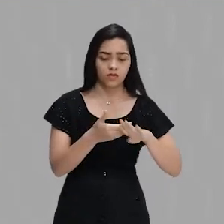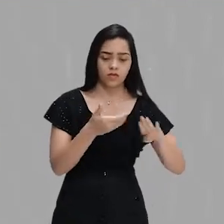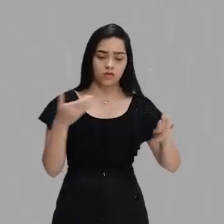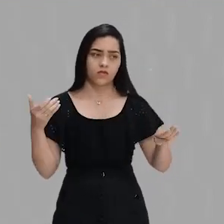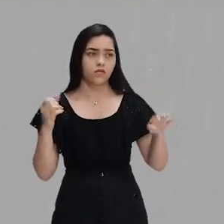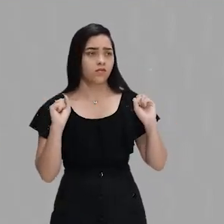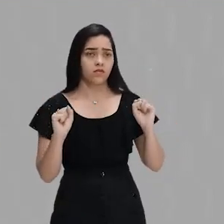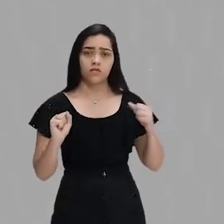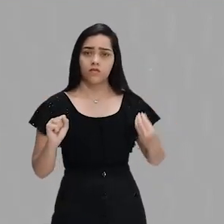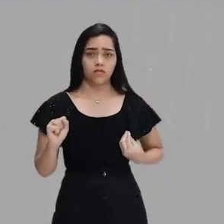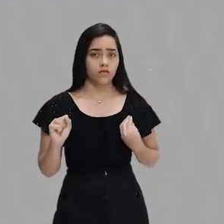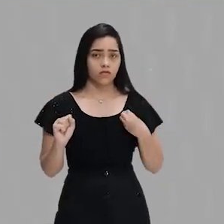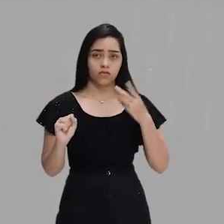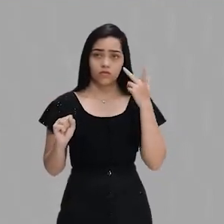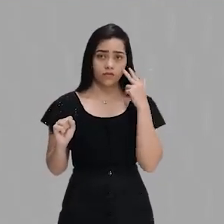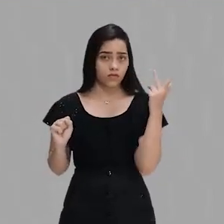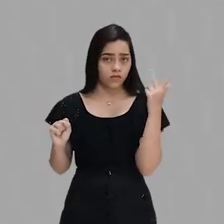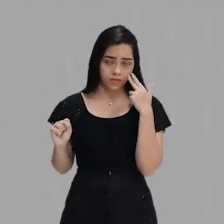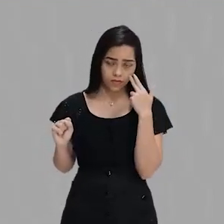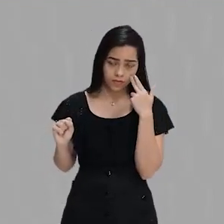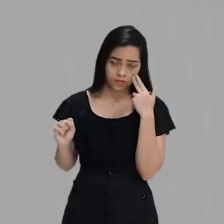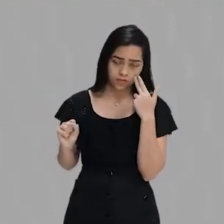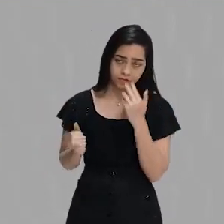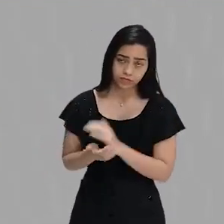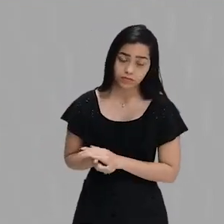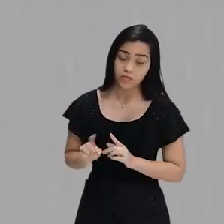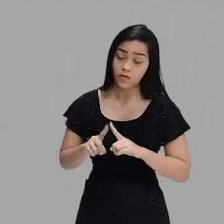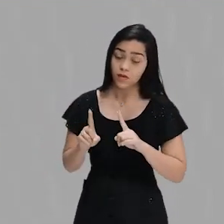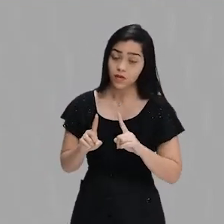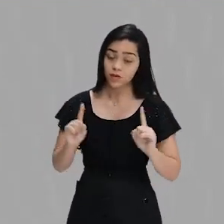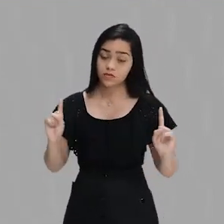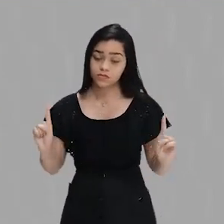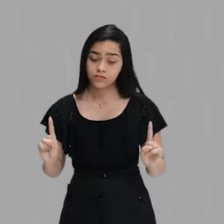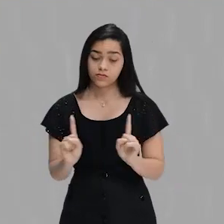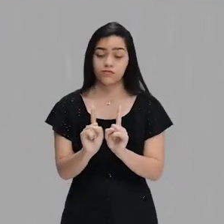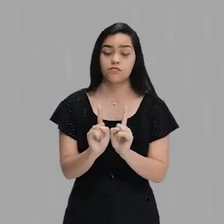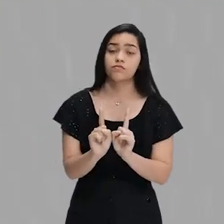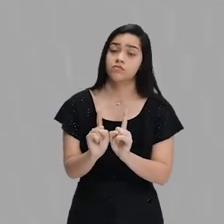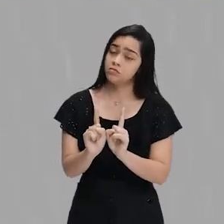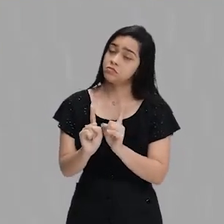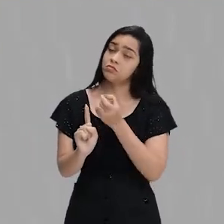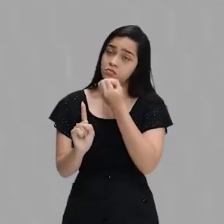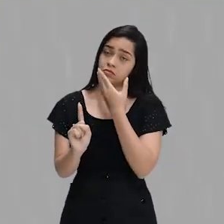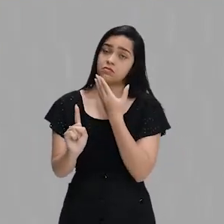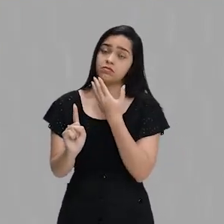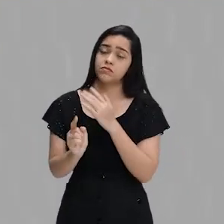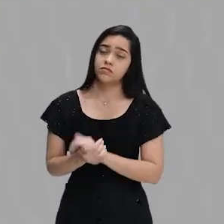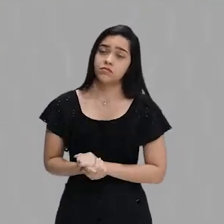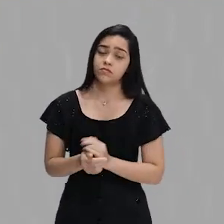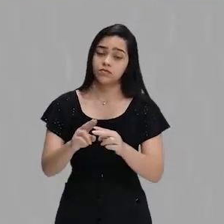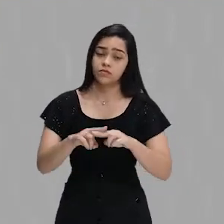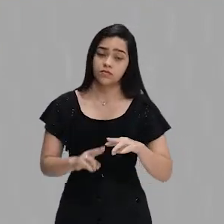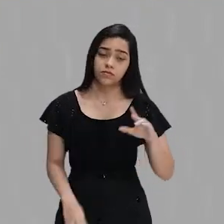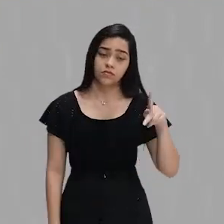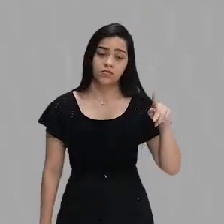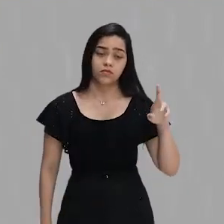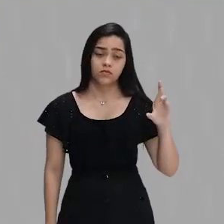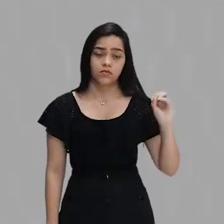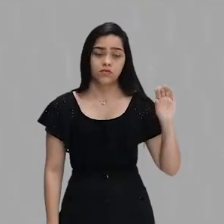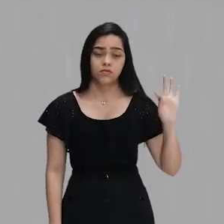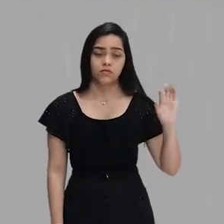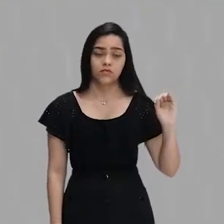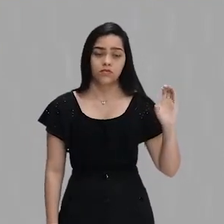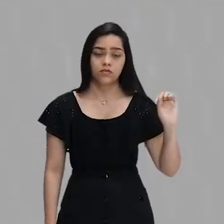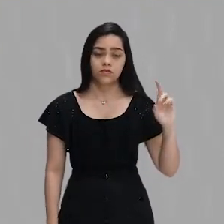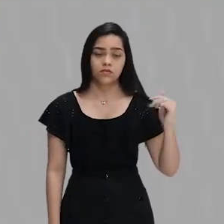outro, os dois podem viver tranquilamente. Mas quando os dois se juntam, os dois se beneficiam. Então, é a protocooperação, a